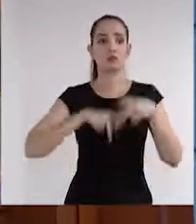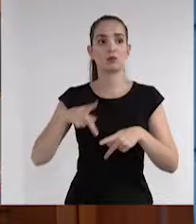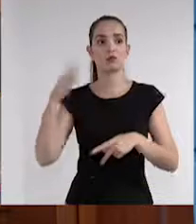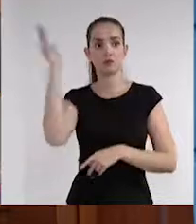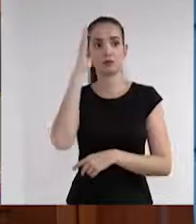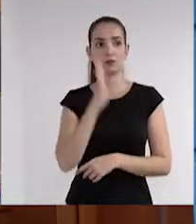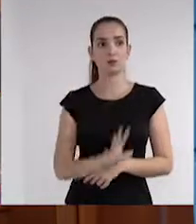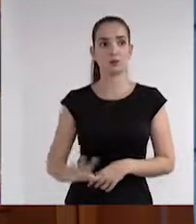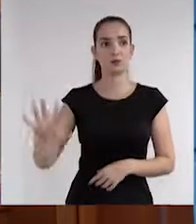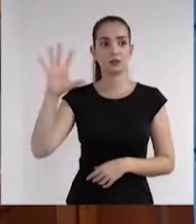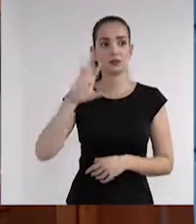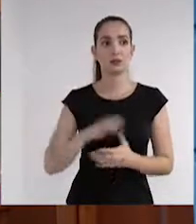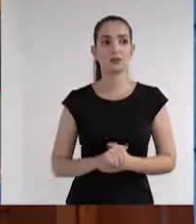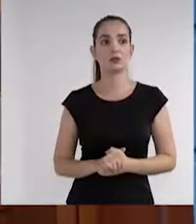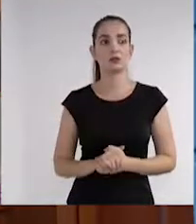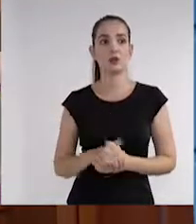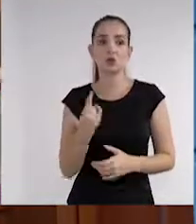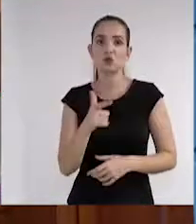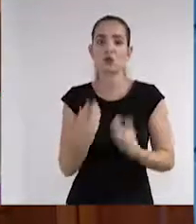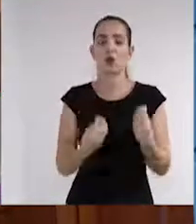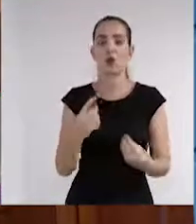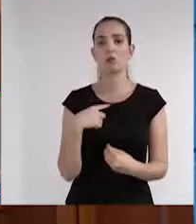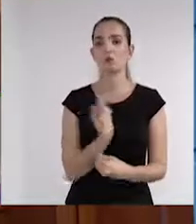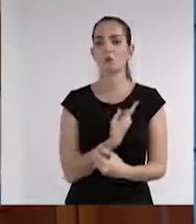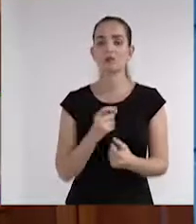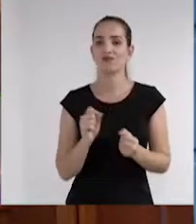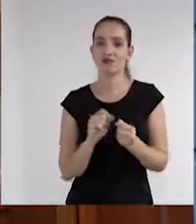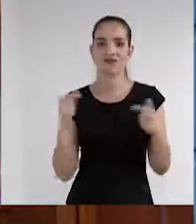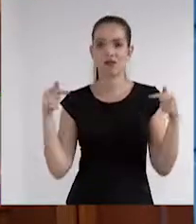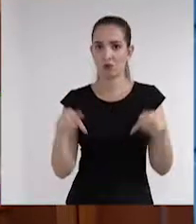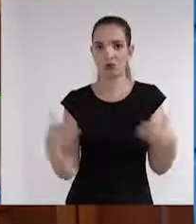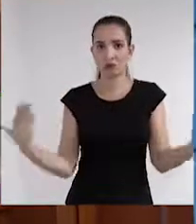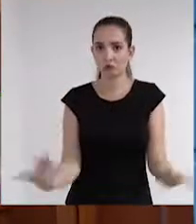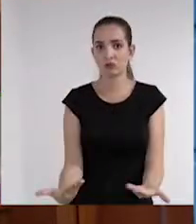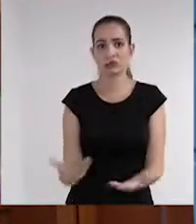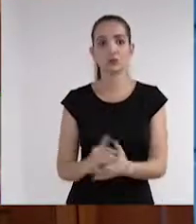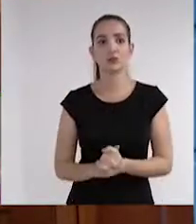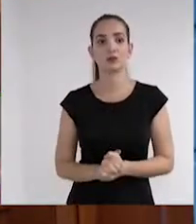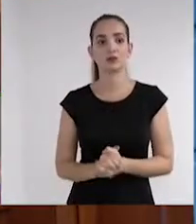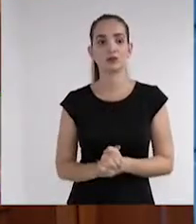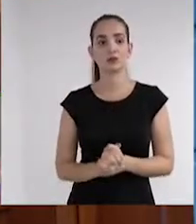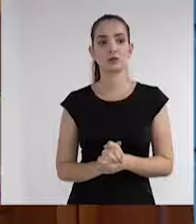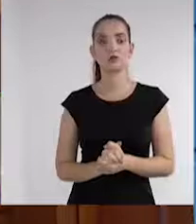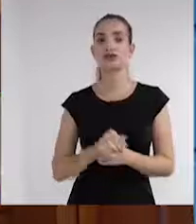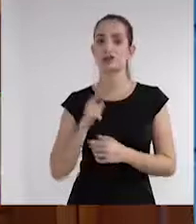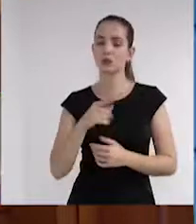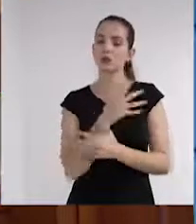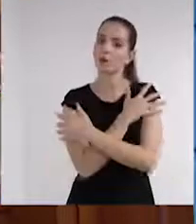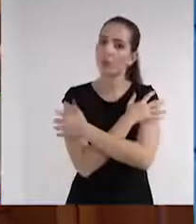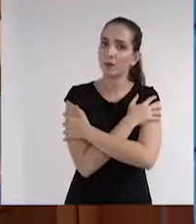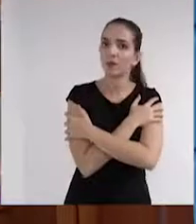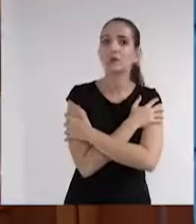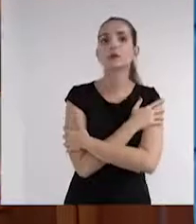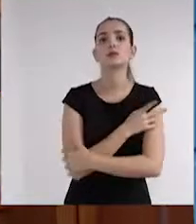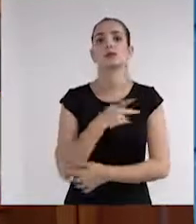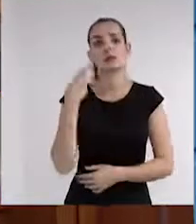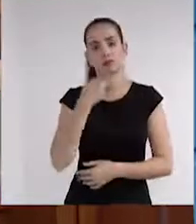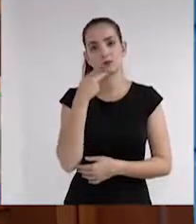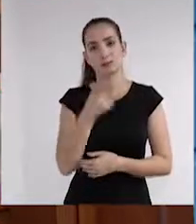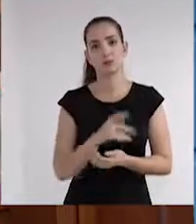e não tem como não fazer aqui, essa esse cumprimento, essa declaração